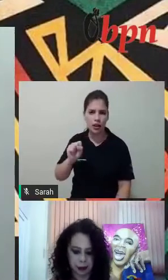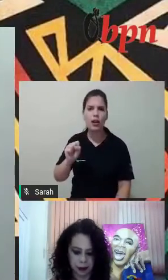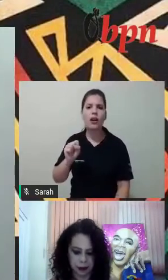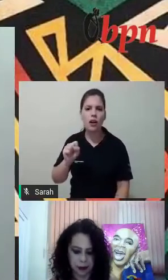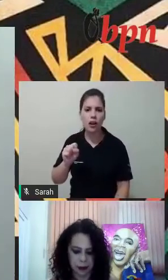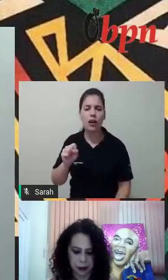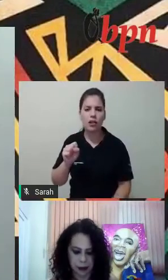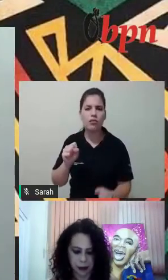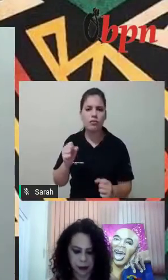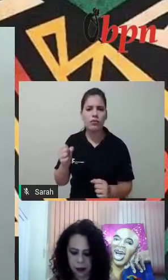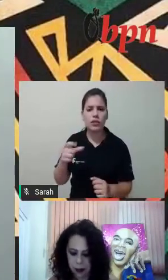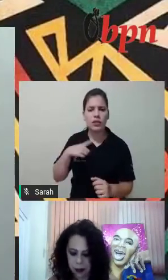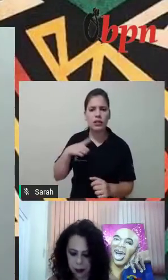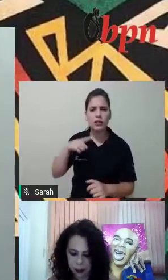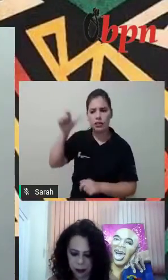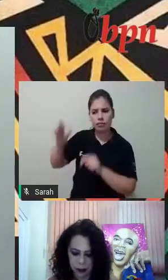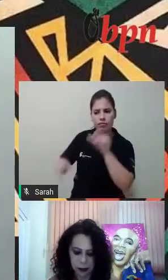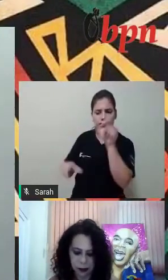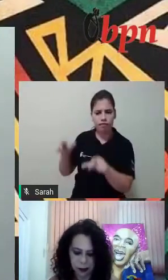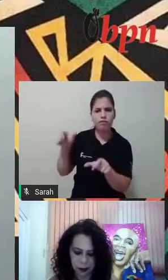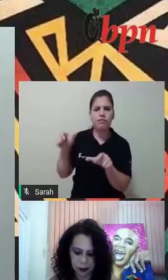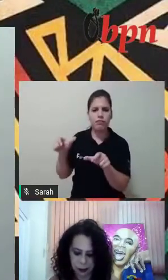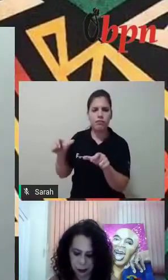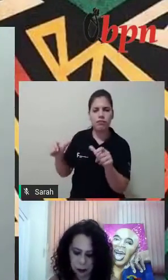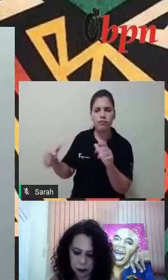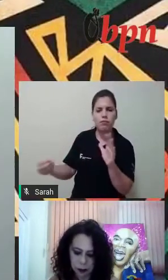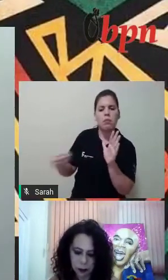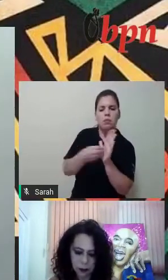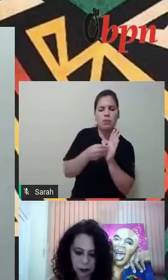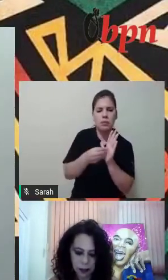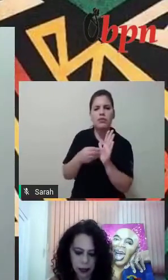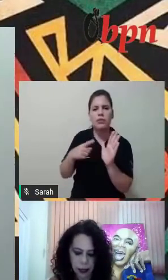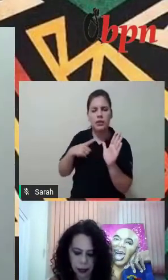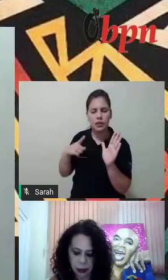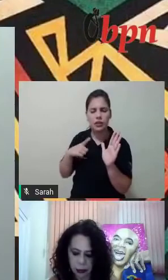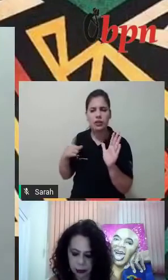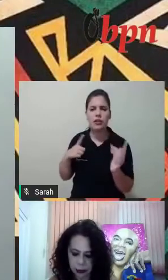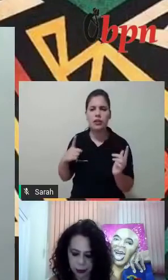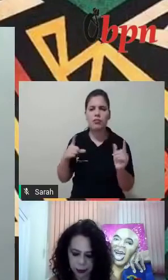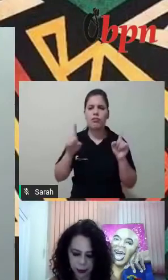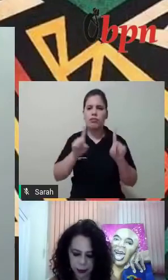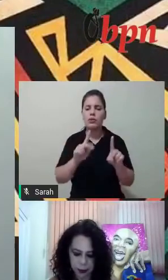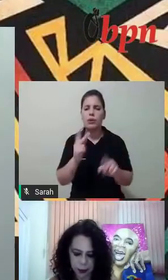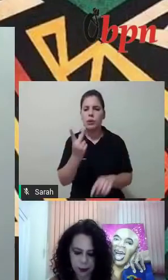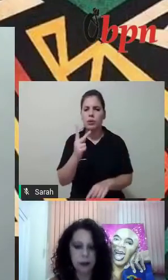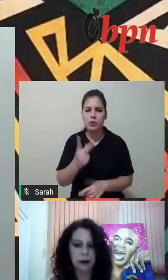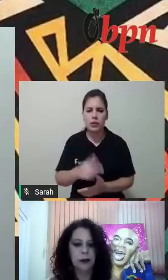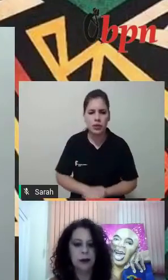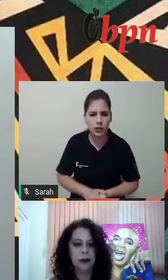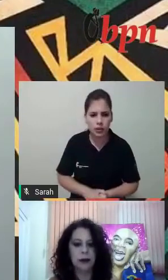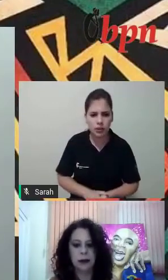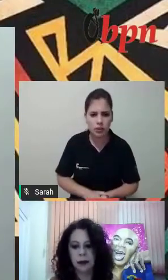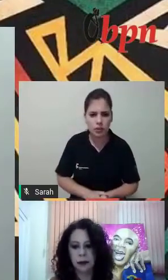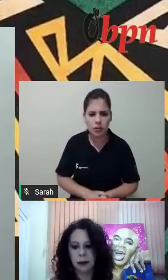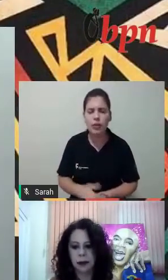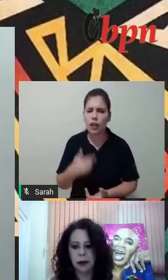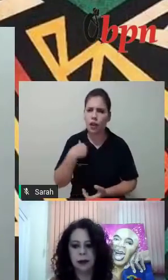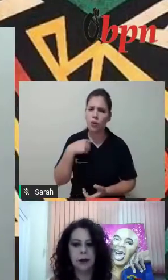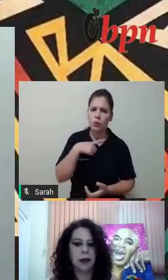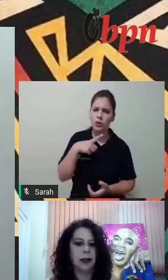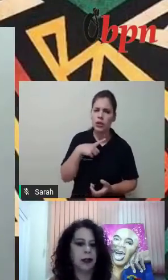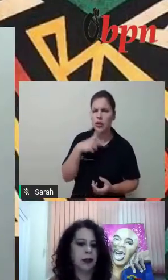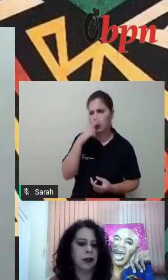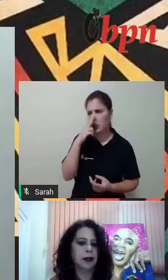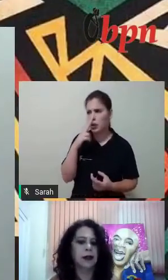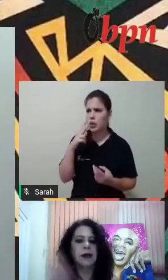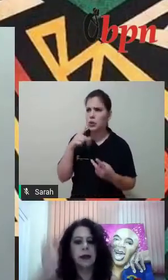vivência de uma homoafetividade. Eu tenho acho que dois ou três contos,